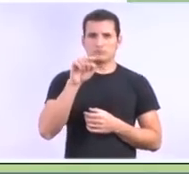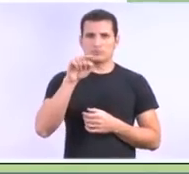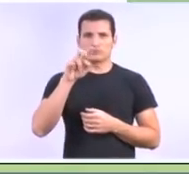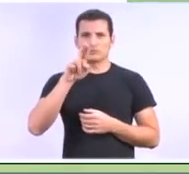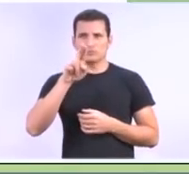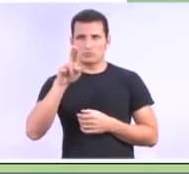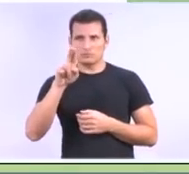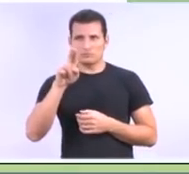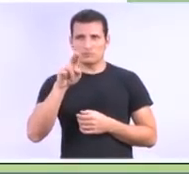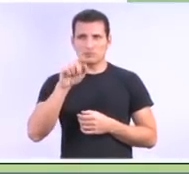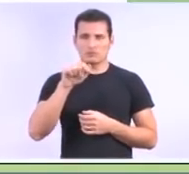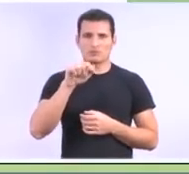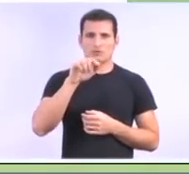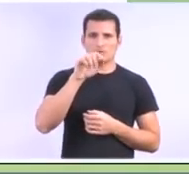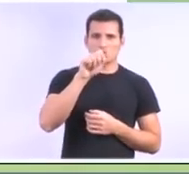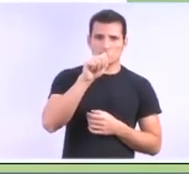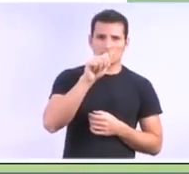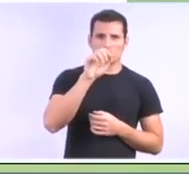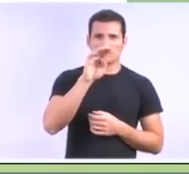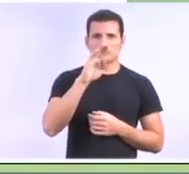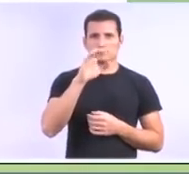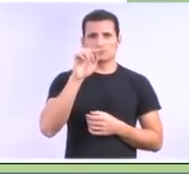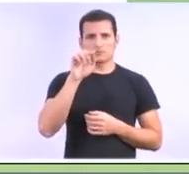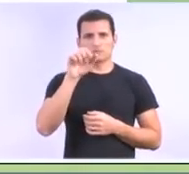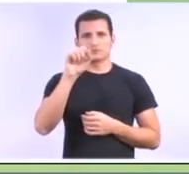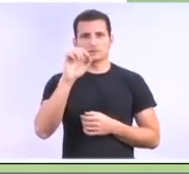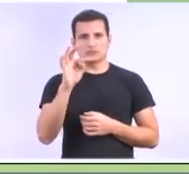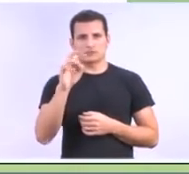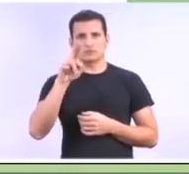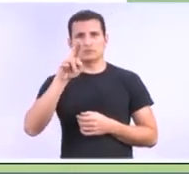ser abc.setNome. Em vez de ser